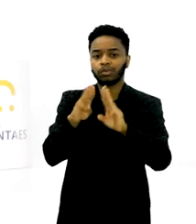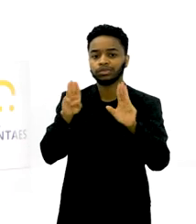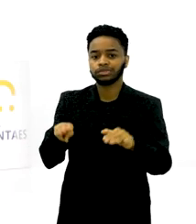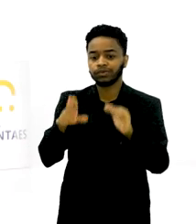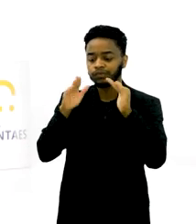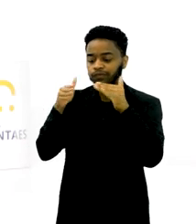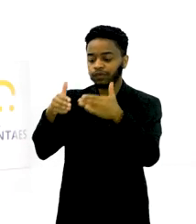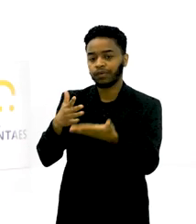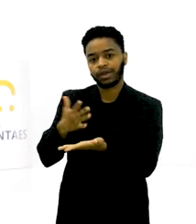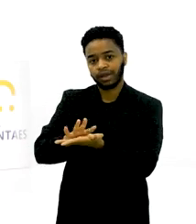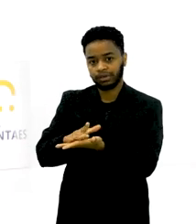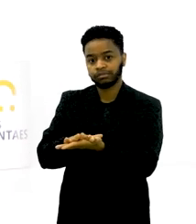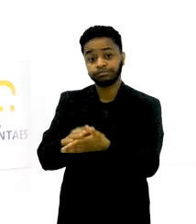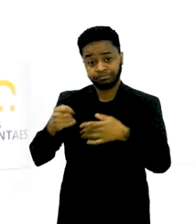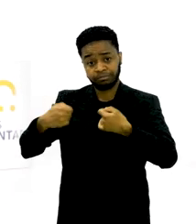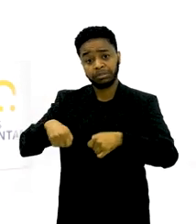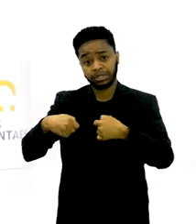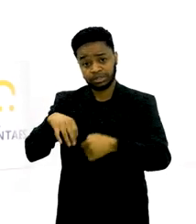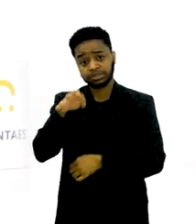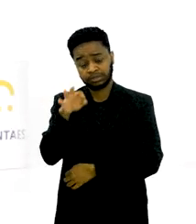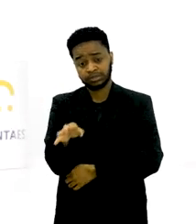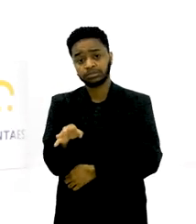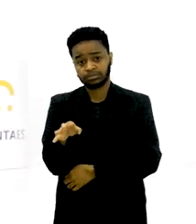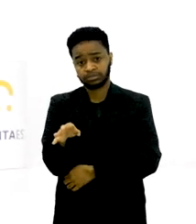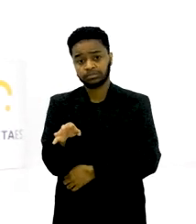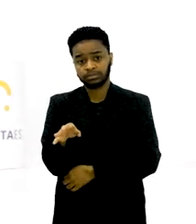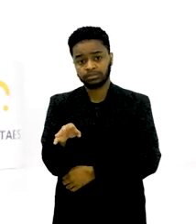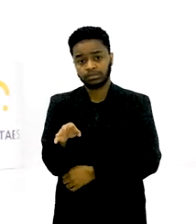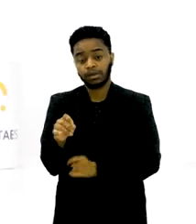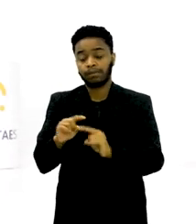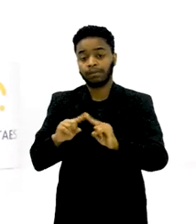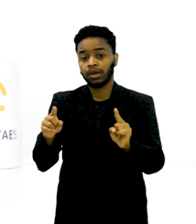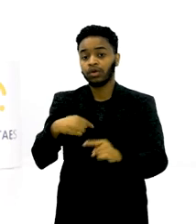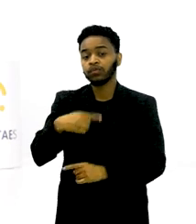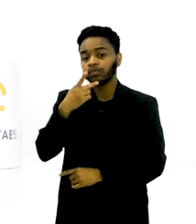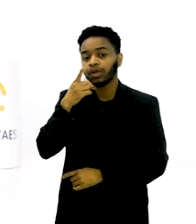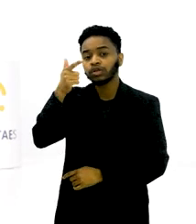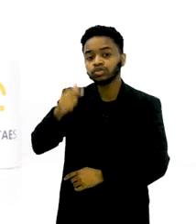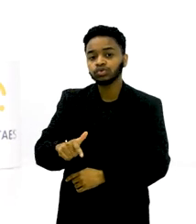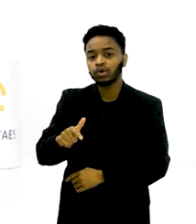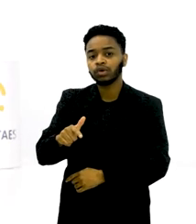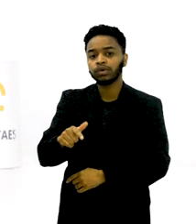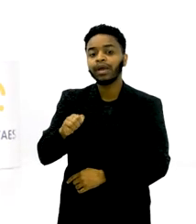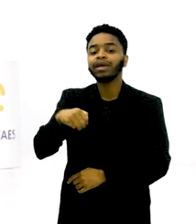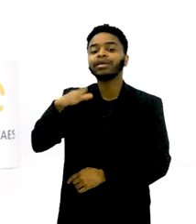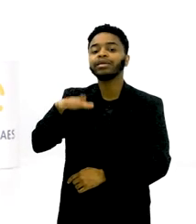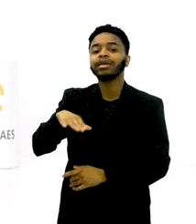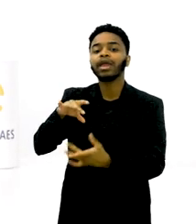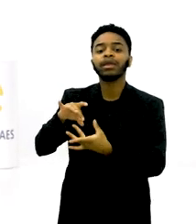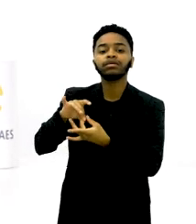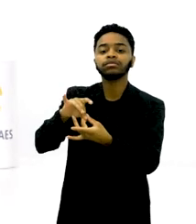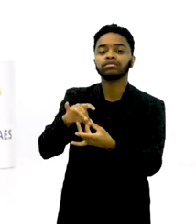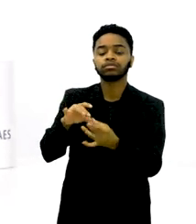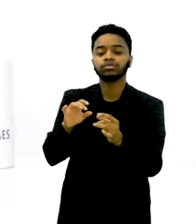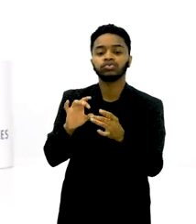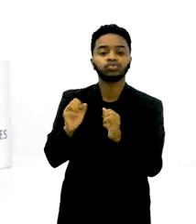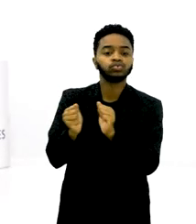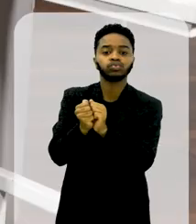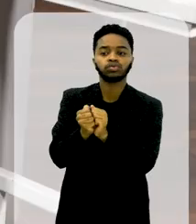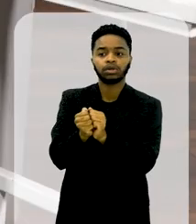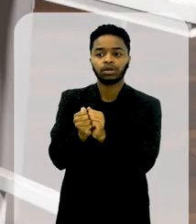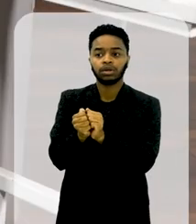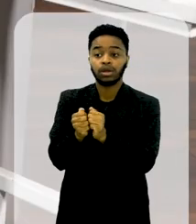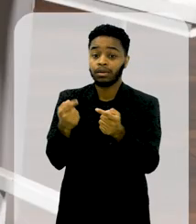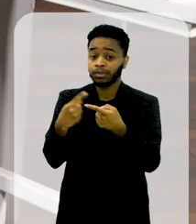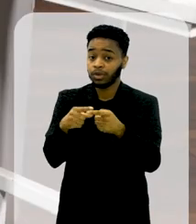uhum eh necessário mas eu volto a dizer quem será a alma desse negócio é que o museu